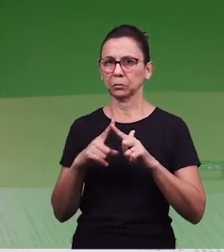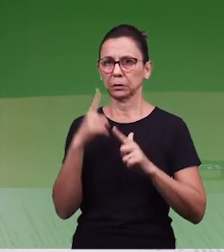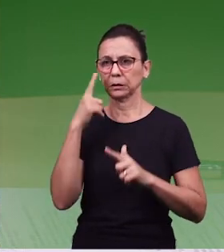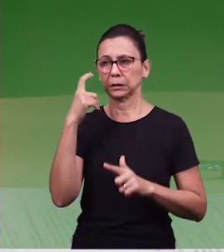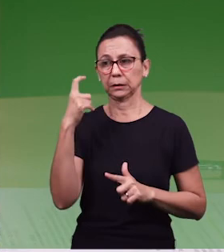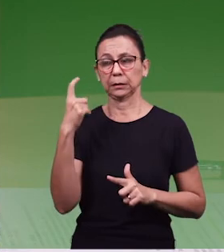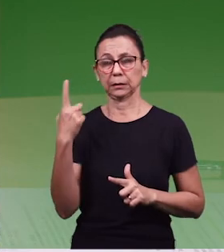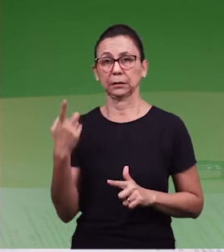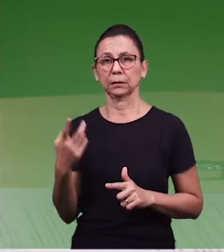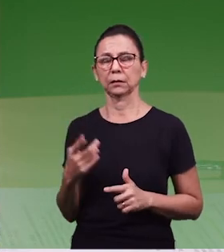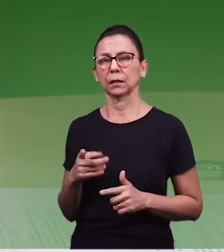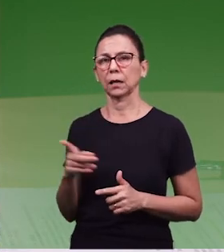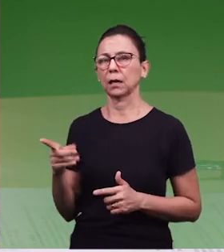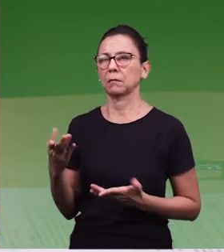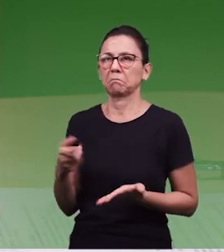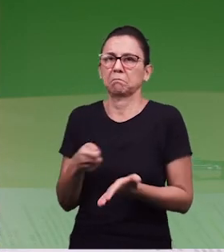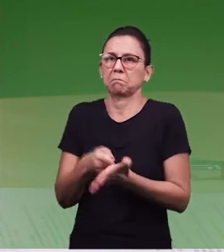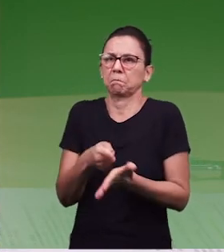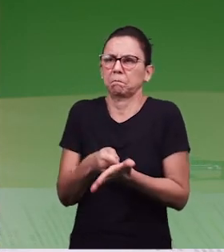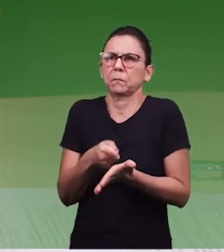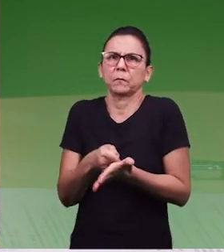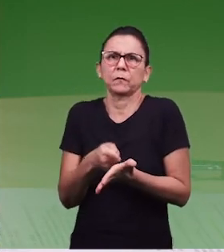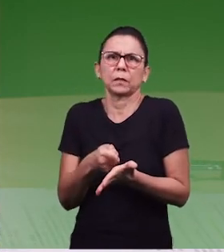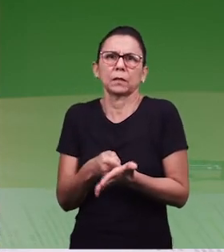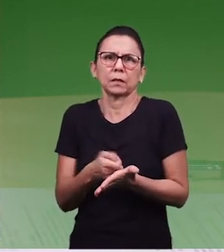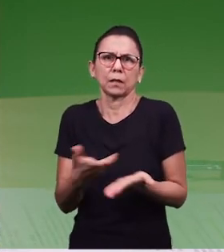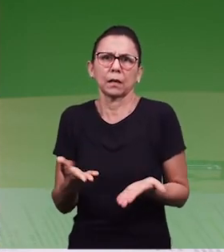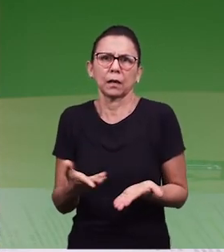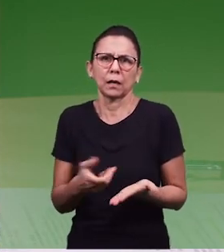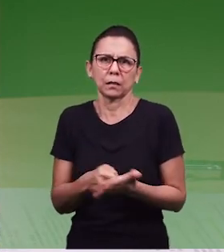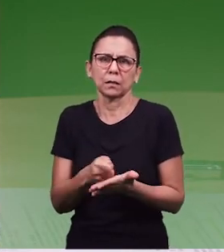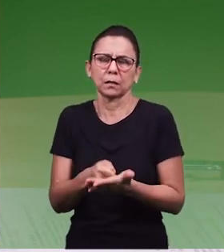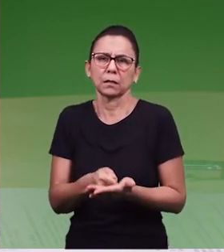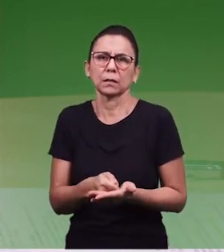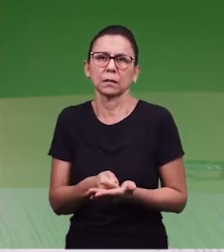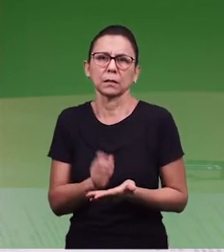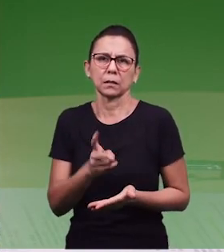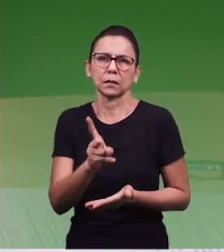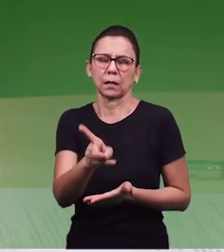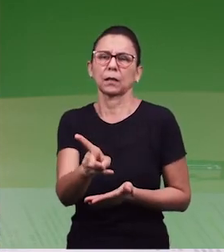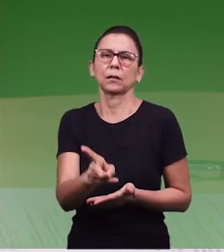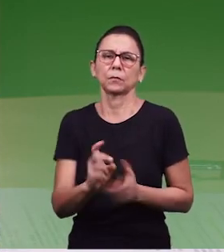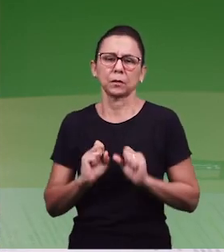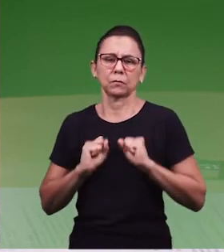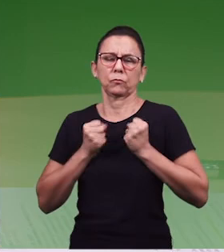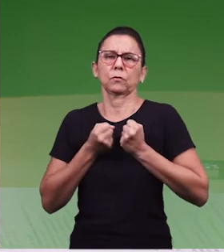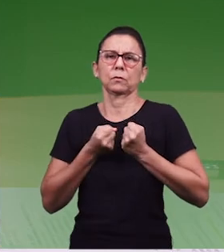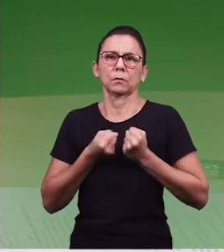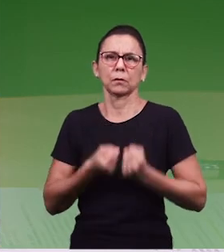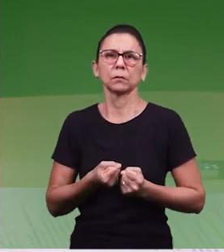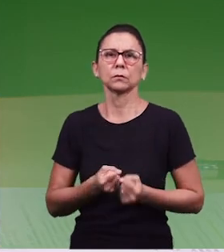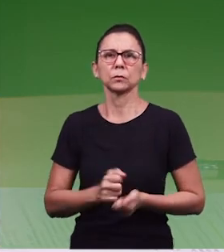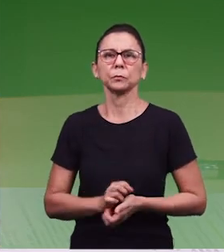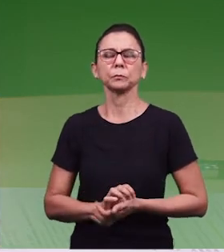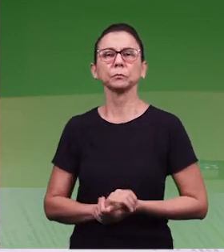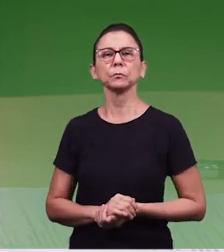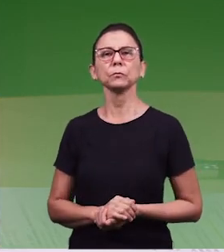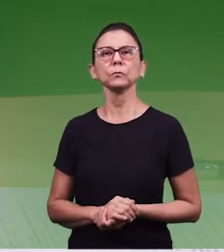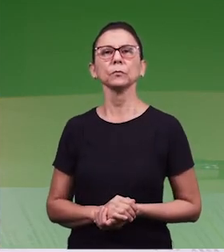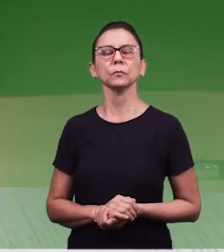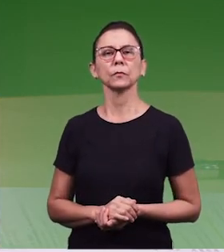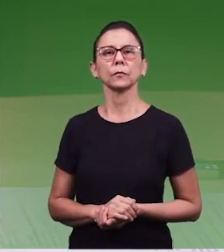o perseverar, né? Sobre estar perseverando e no sentido de que os recursos estão à